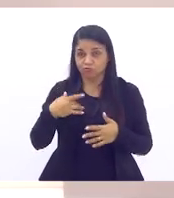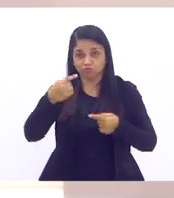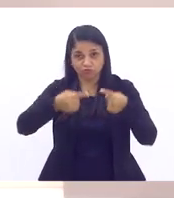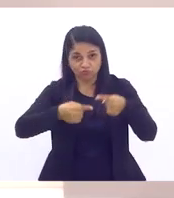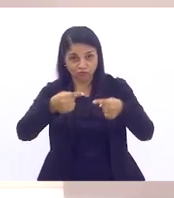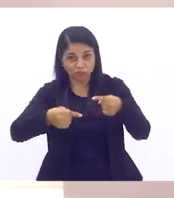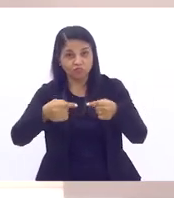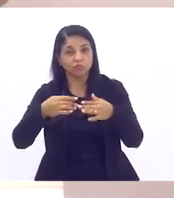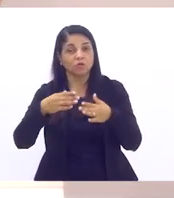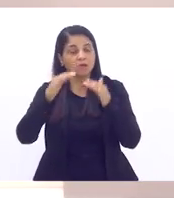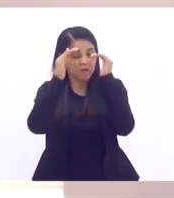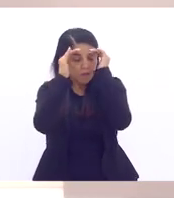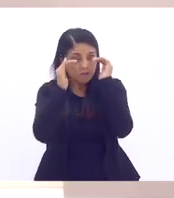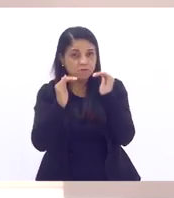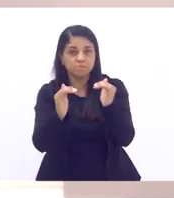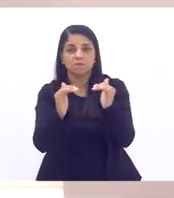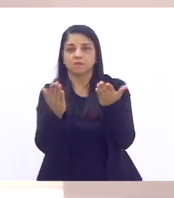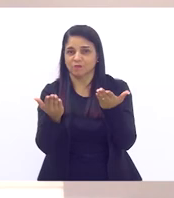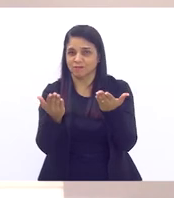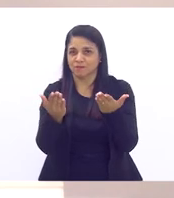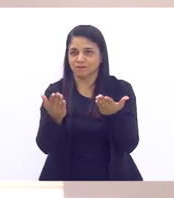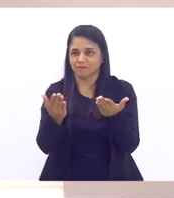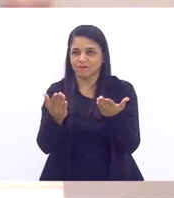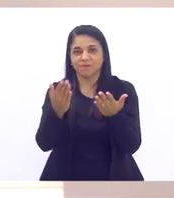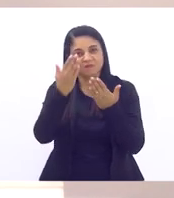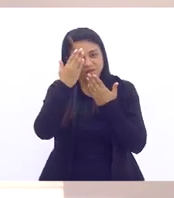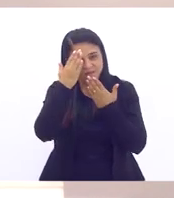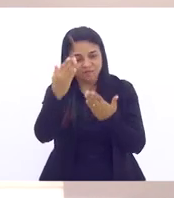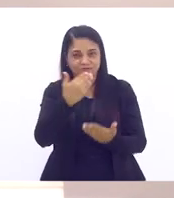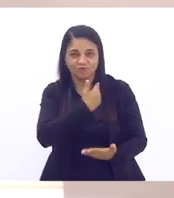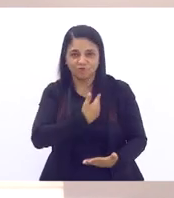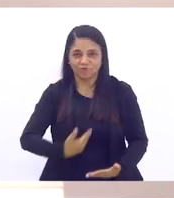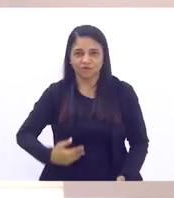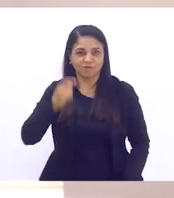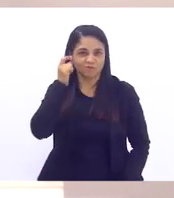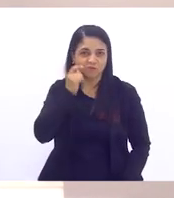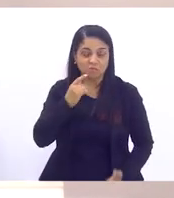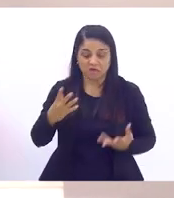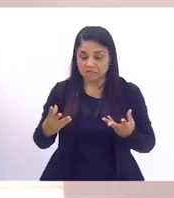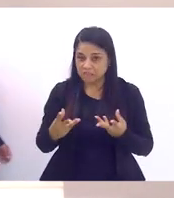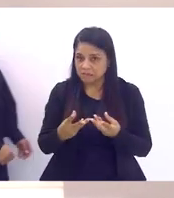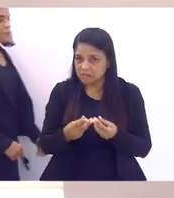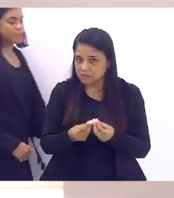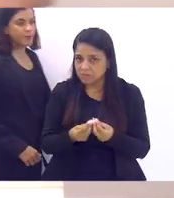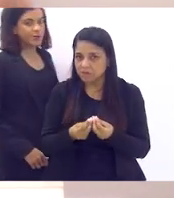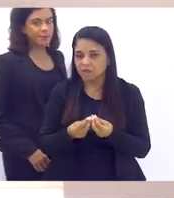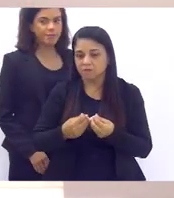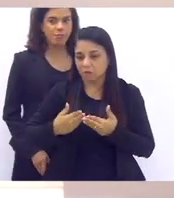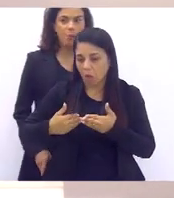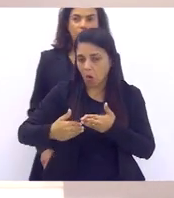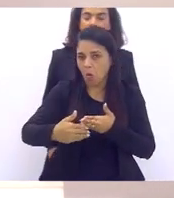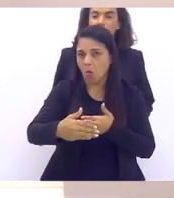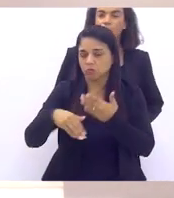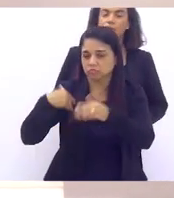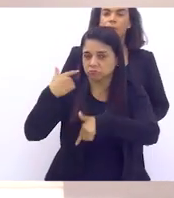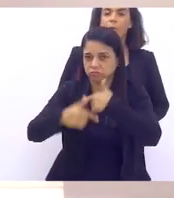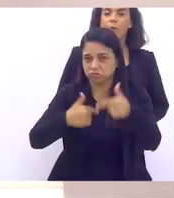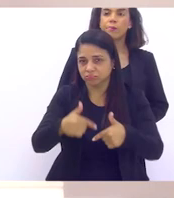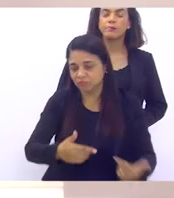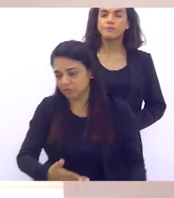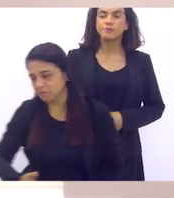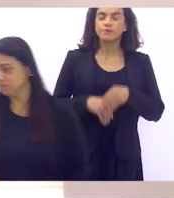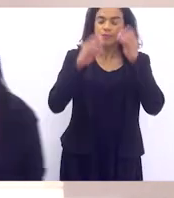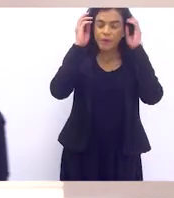ao Parlamento muito nos honra agradecer aqui ao Governador Cláudio Castro pela sensibilidade que ao longo da sua trajetória também política